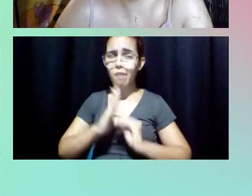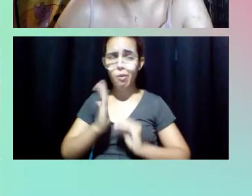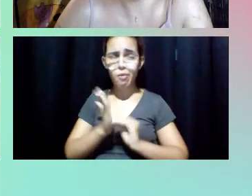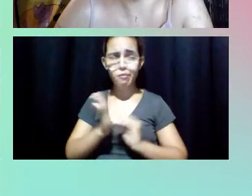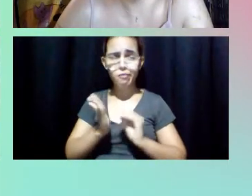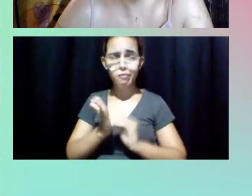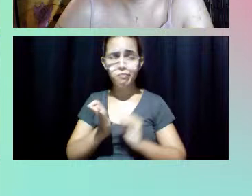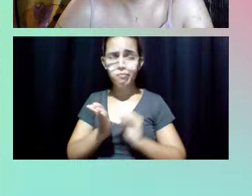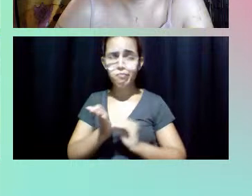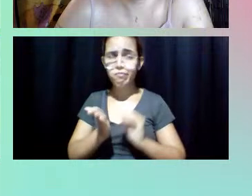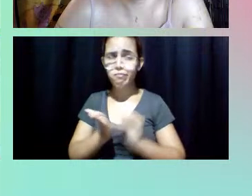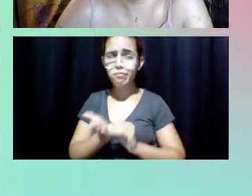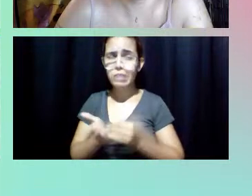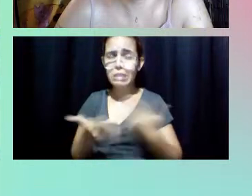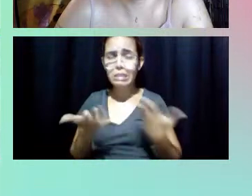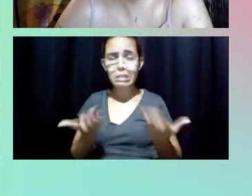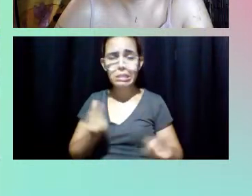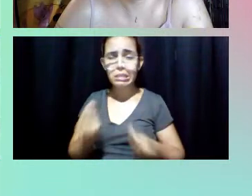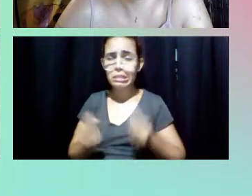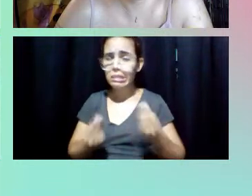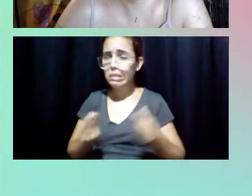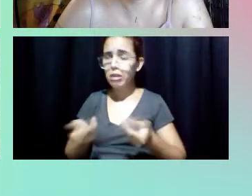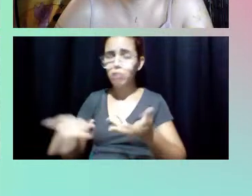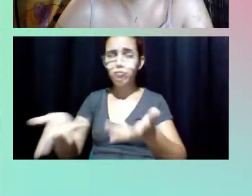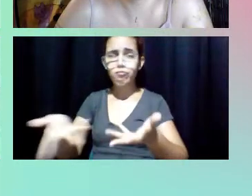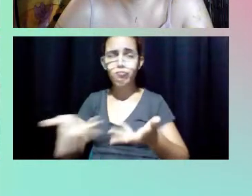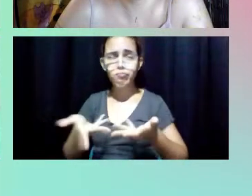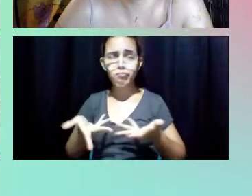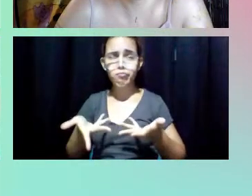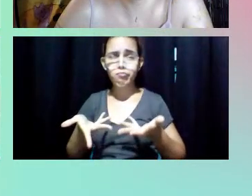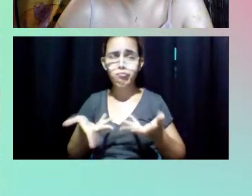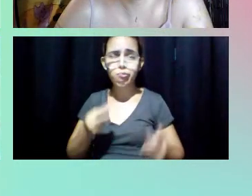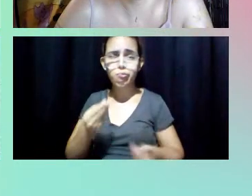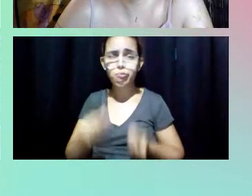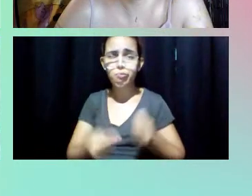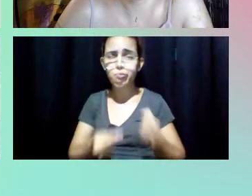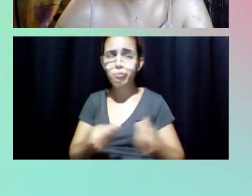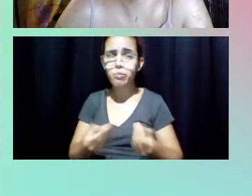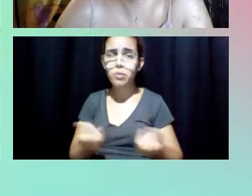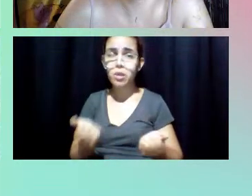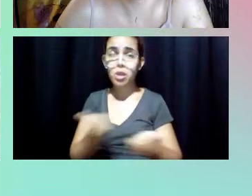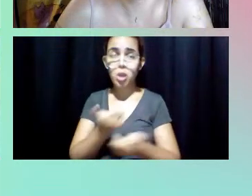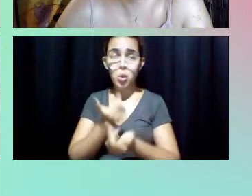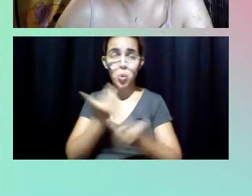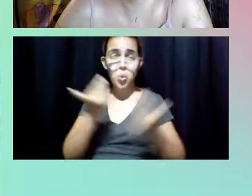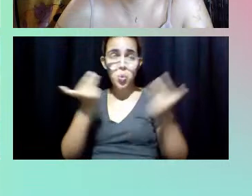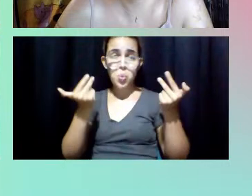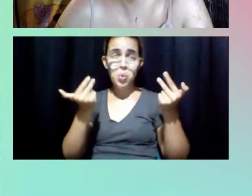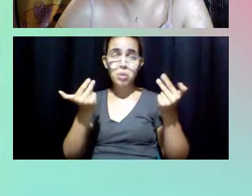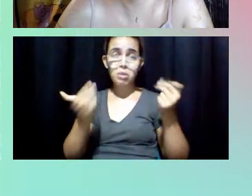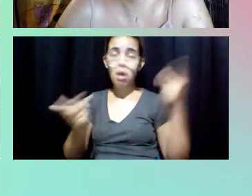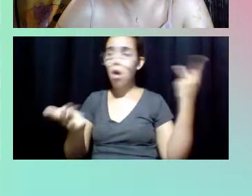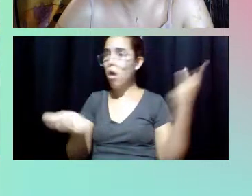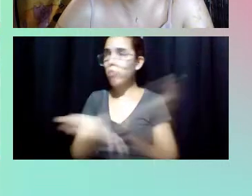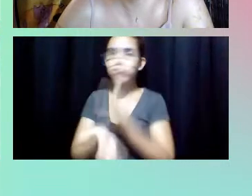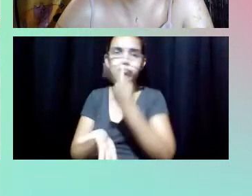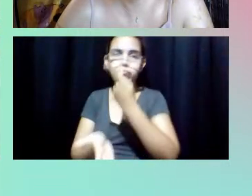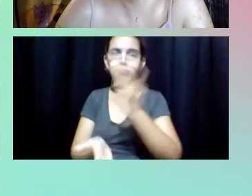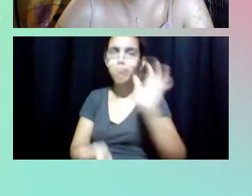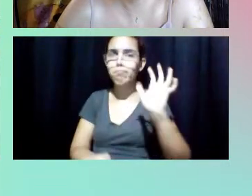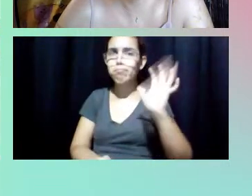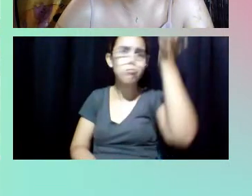esse convite também caído do colo, que nem diz a Ana, as coisas da minha vida, tudo caíram no colo, não planejei nada, não procurei